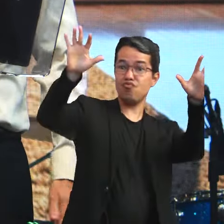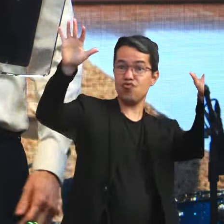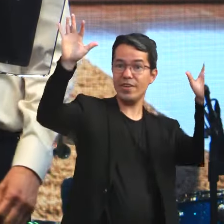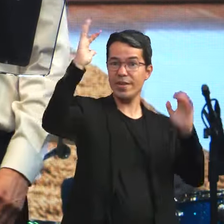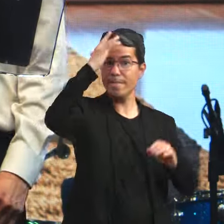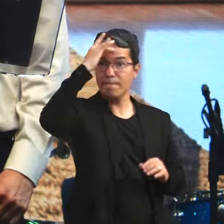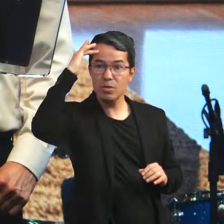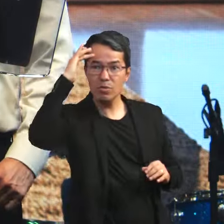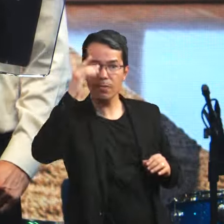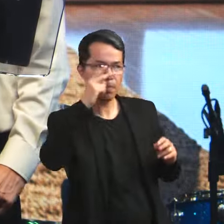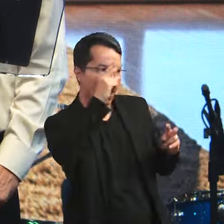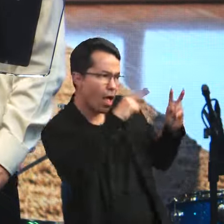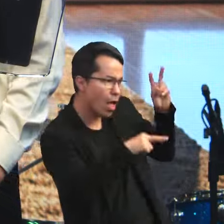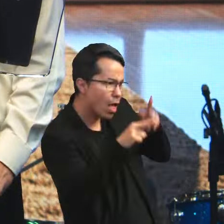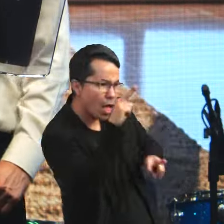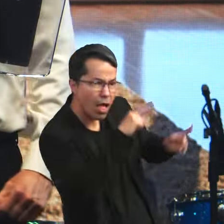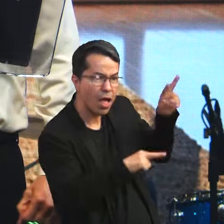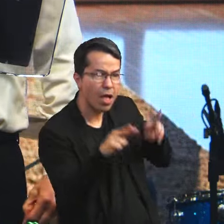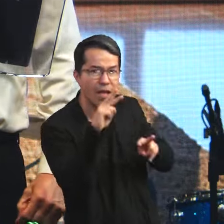ideia